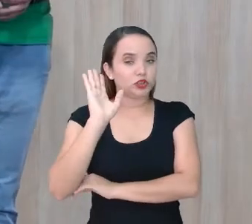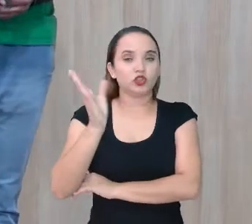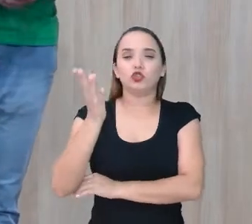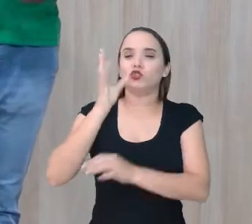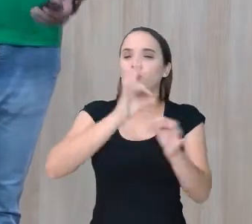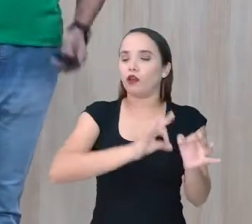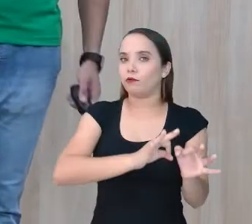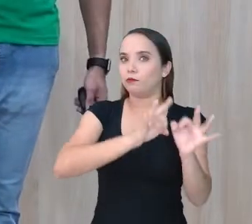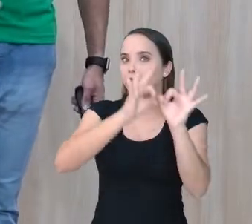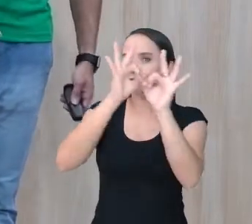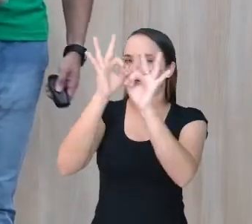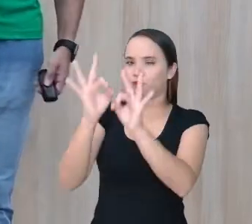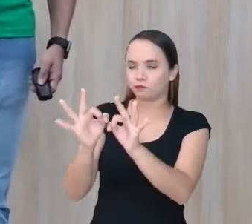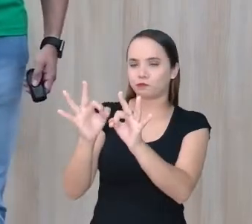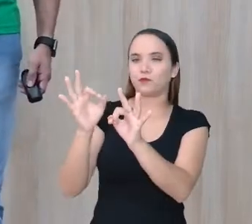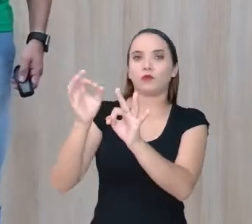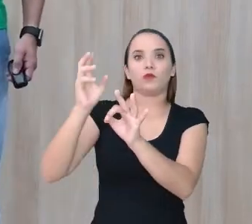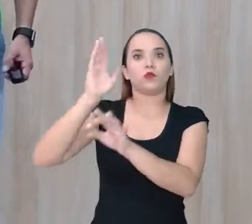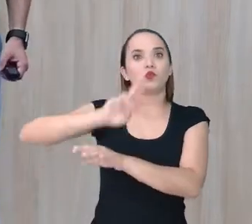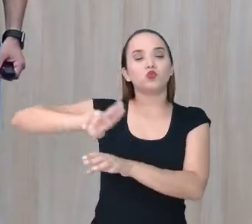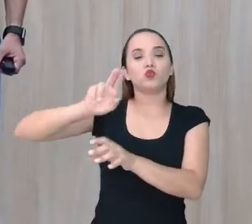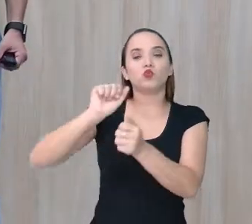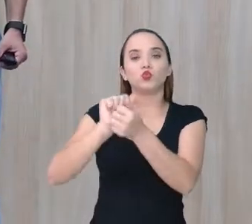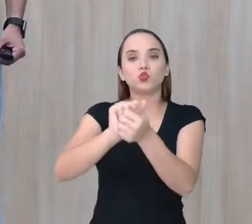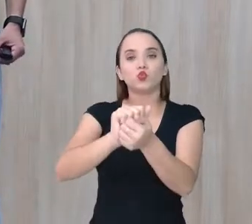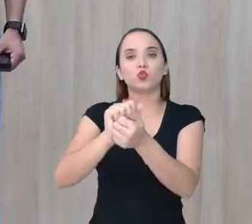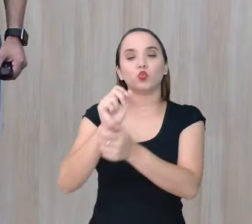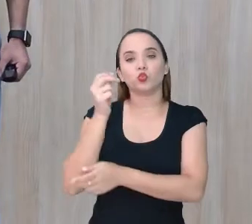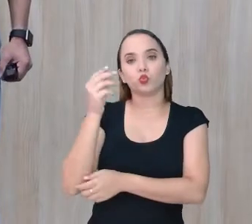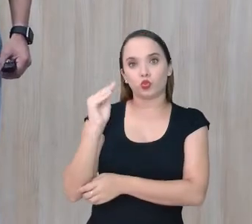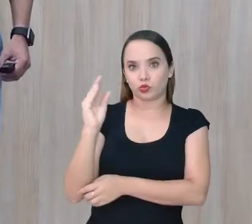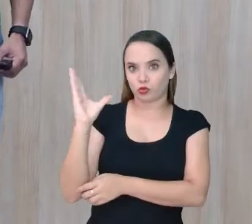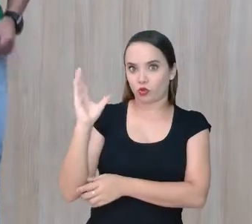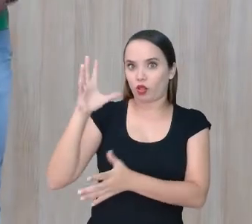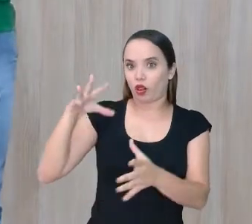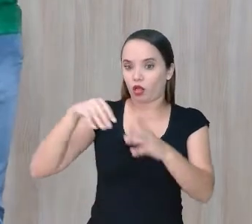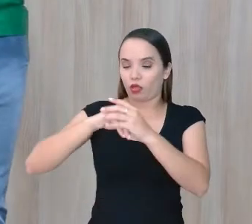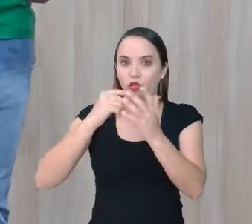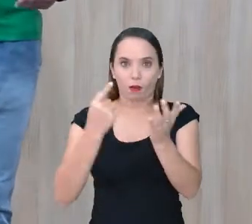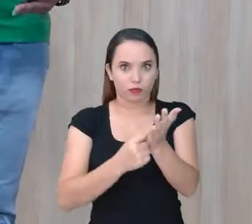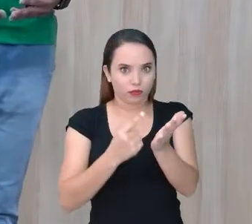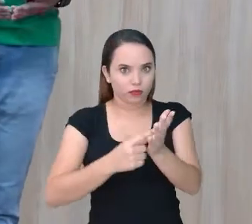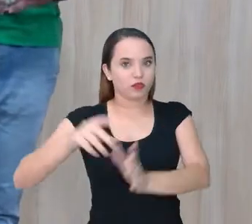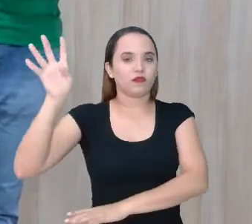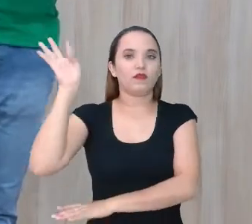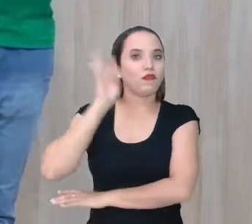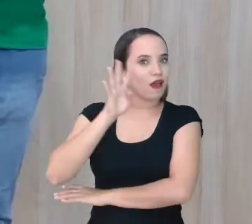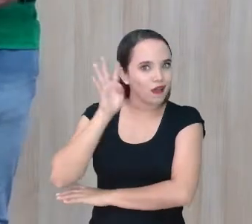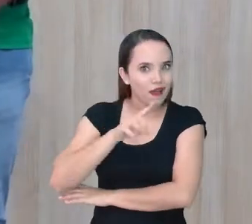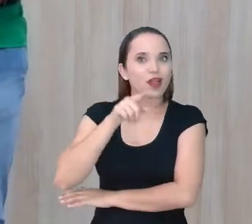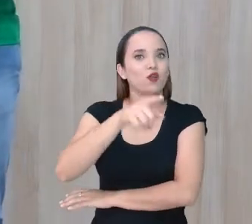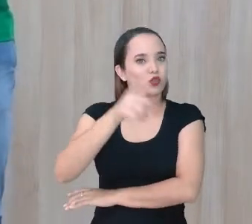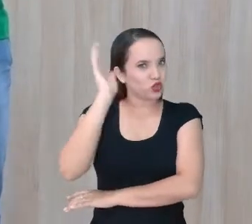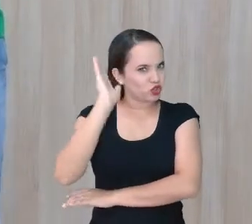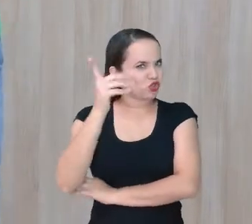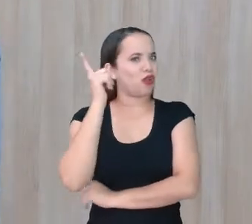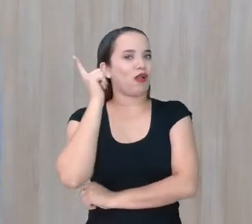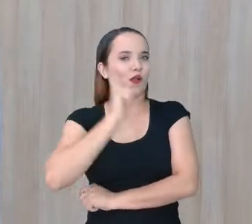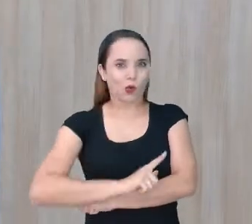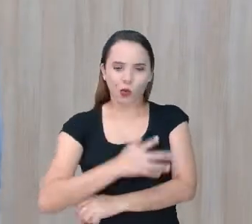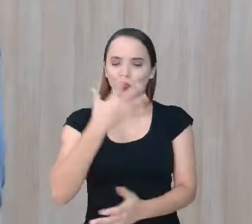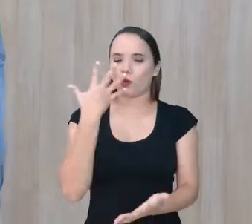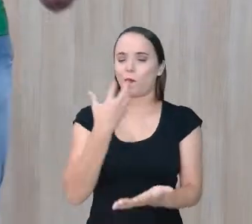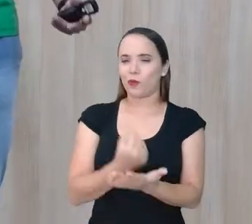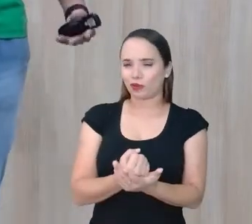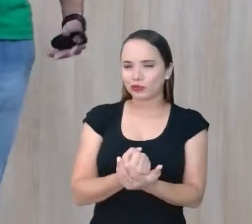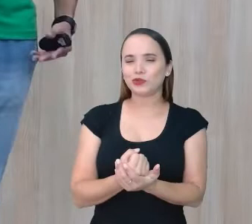assistindo aí a nossa aula através do celular, através do nosso aplicativo, muito massa, você já conseguiu aí fazer o